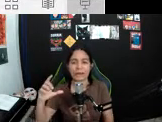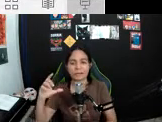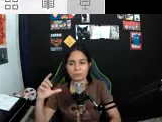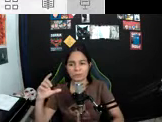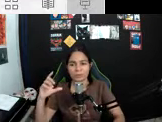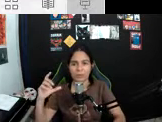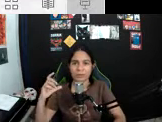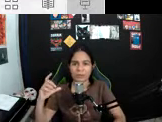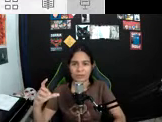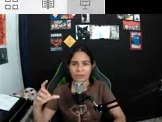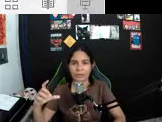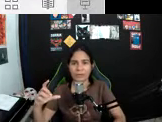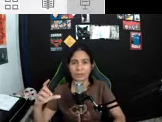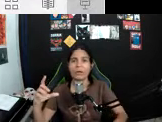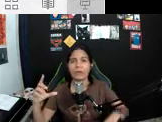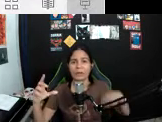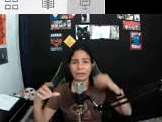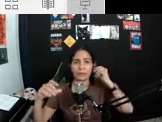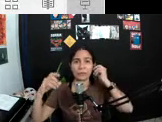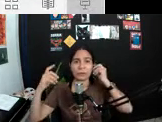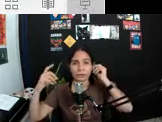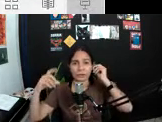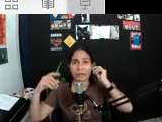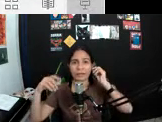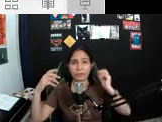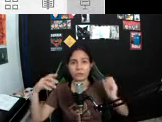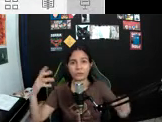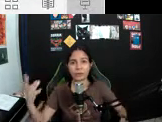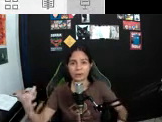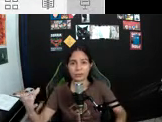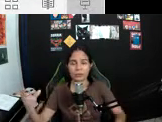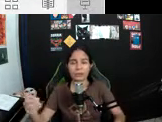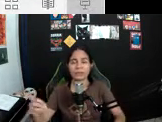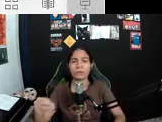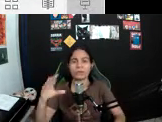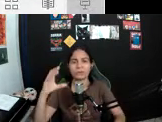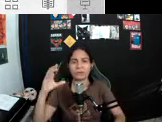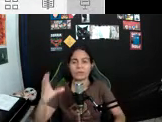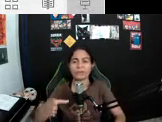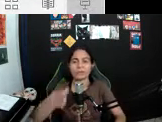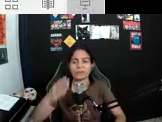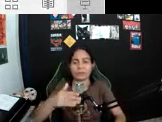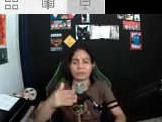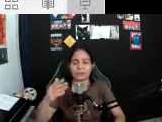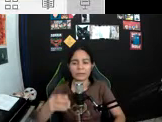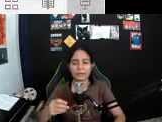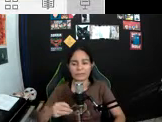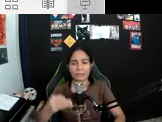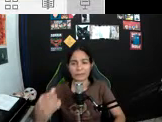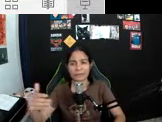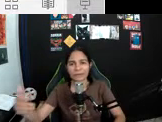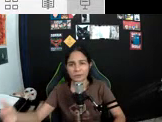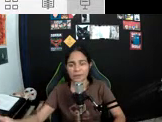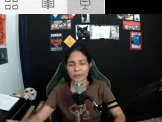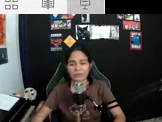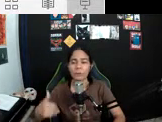os frascos com a medicação eram em uma quantidade muito alta, então esses frascos eles precisaram